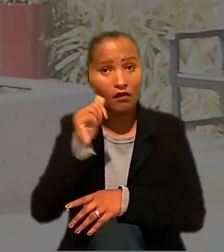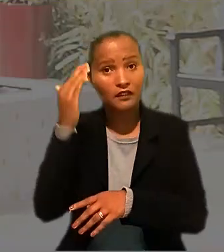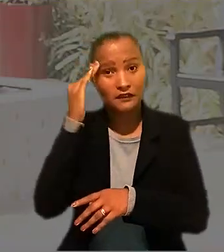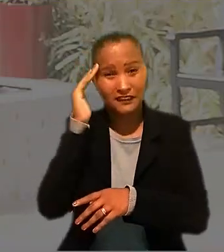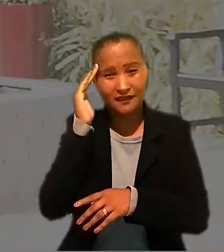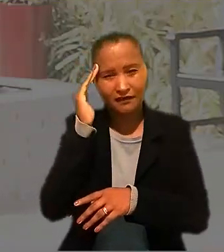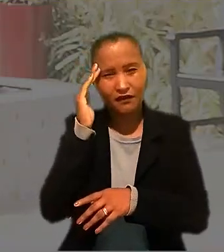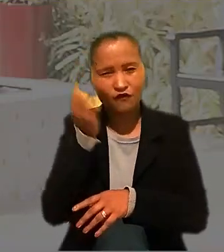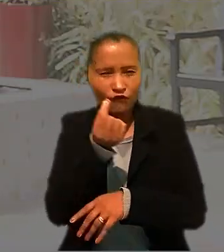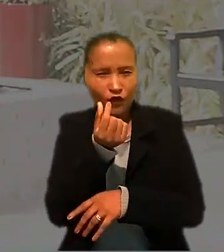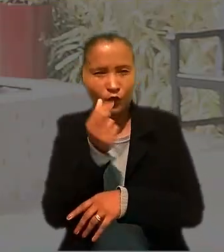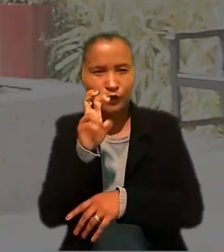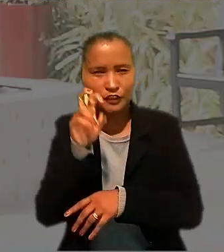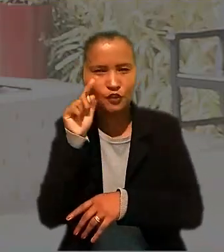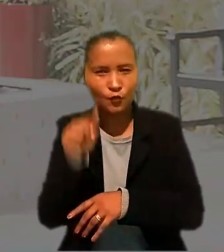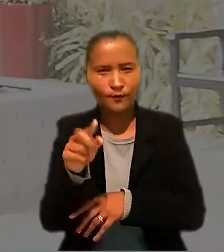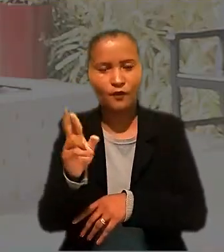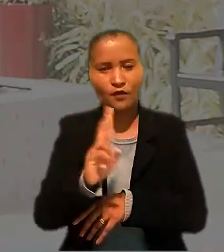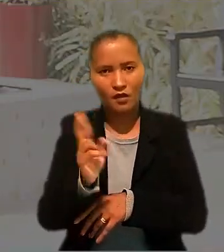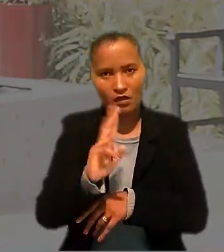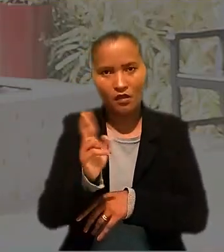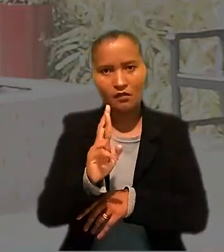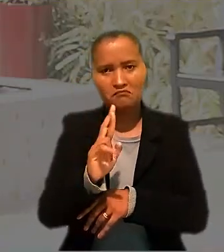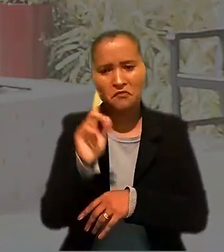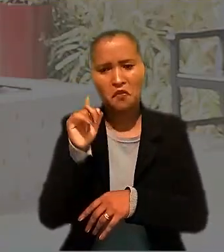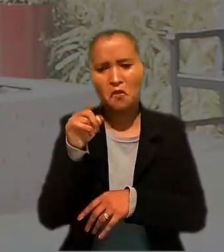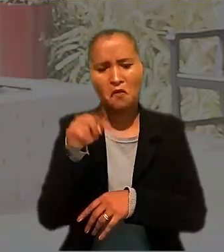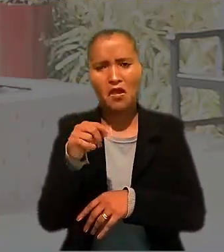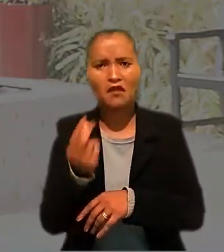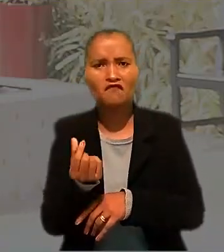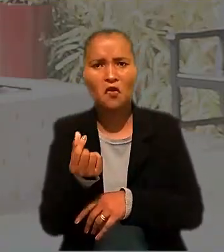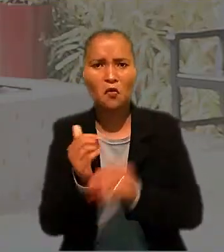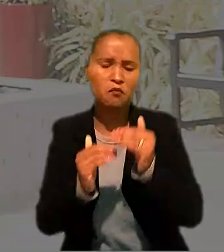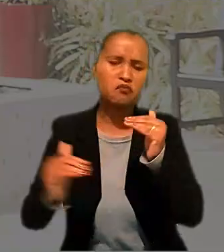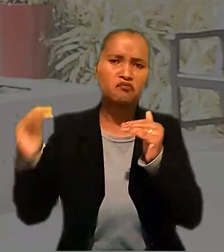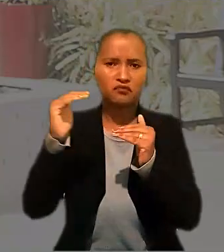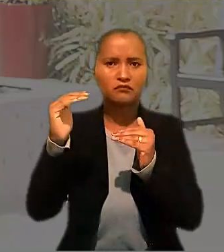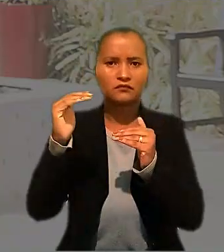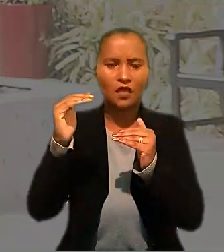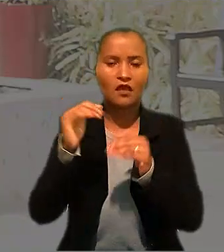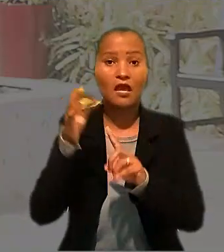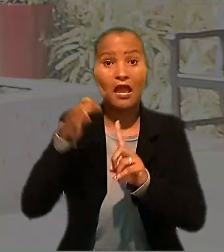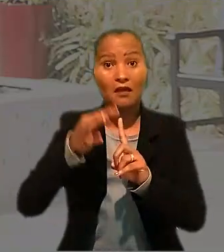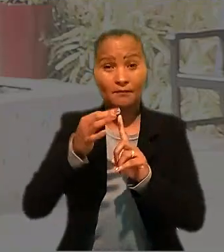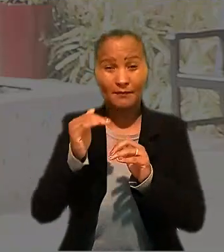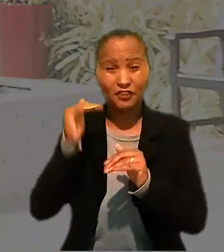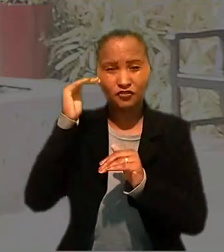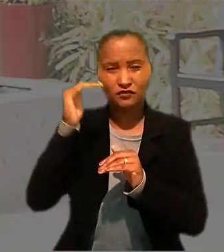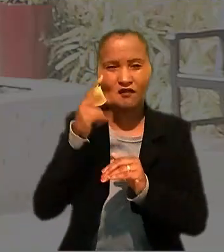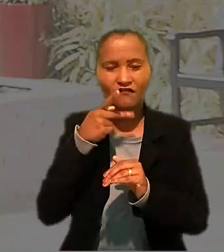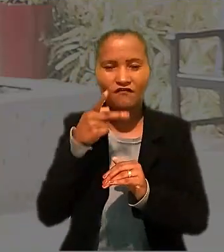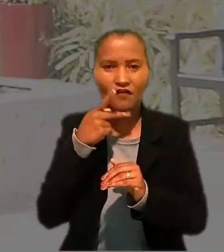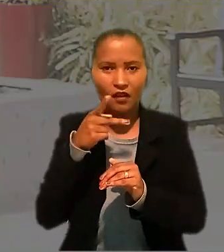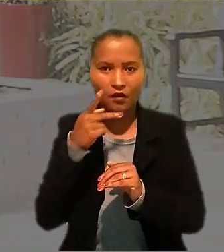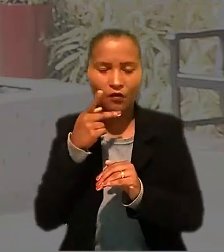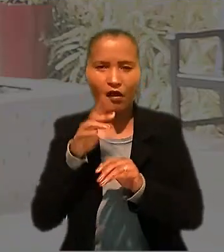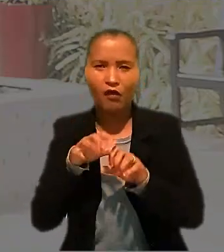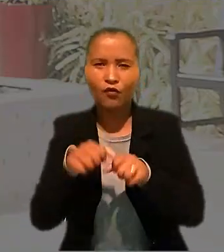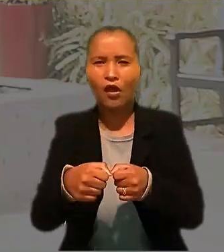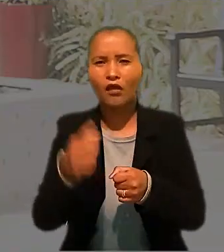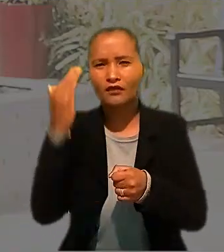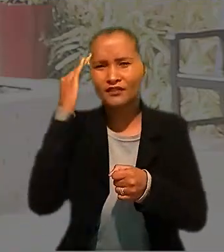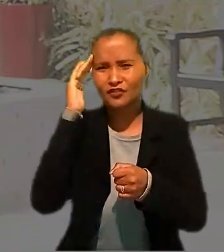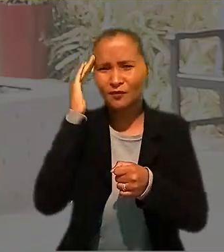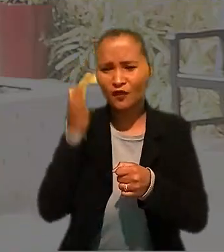desembargadora entendeu que o montante de R$ 5.000 fixado pelo regional não era exorbitante. A magistrada pontuou ainda que